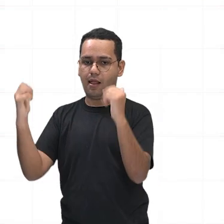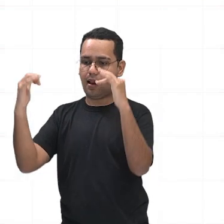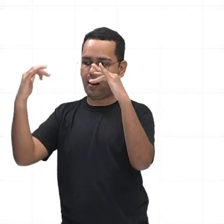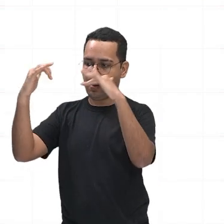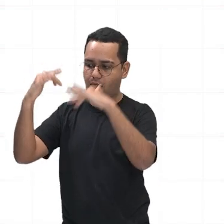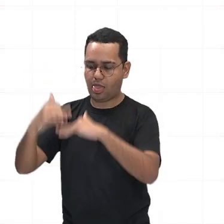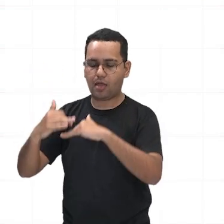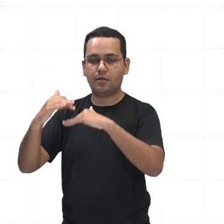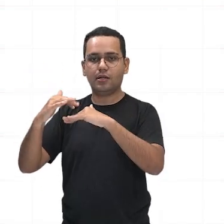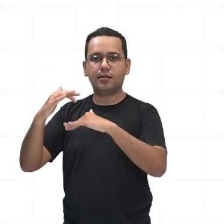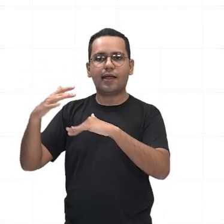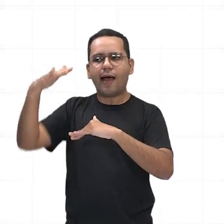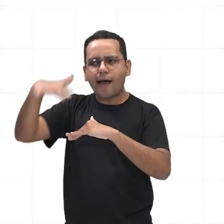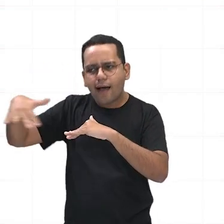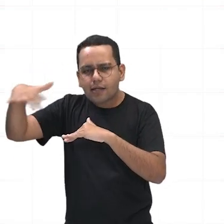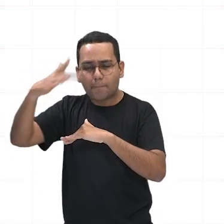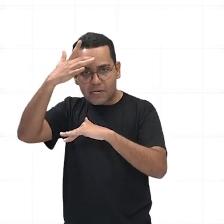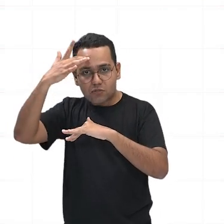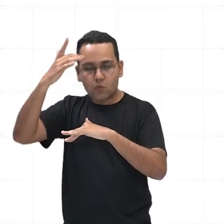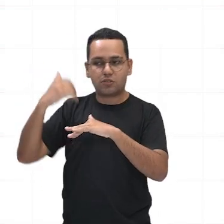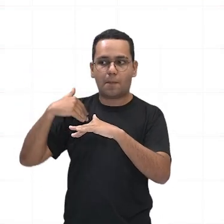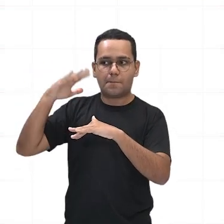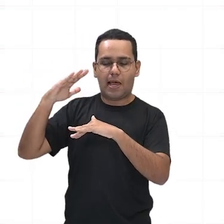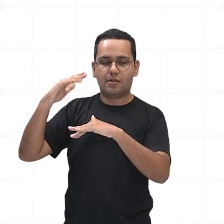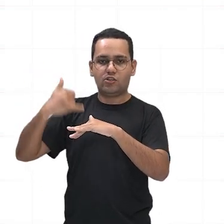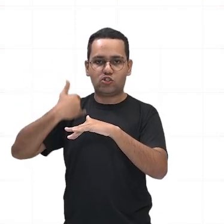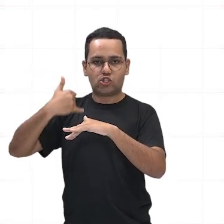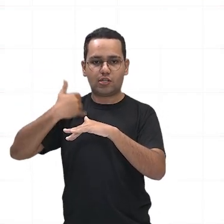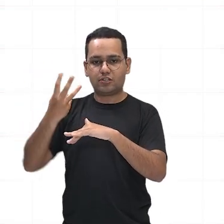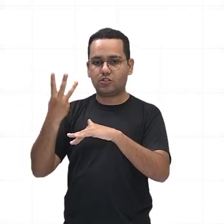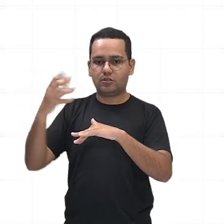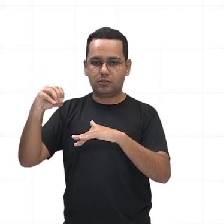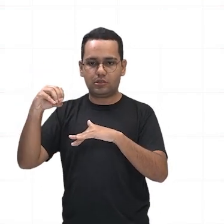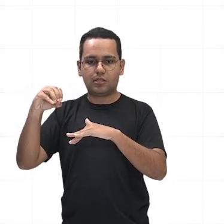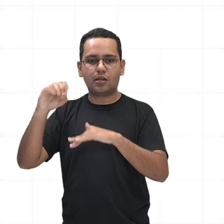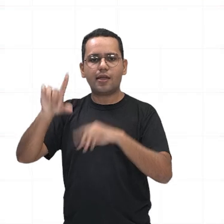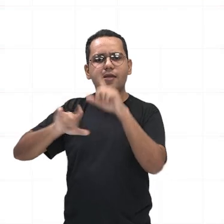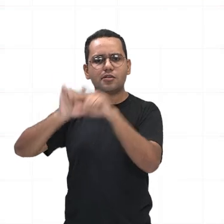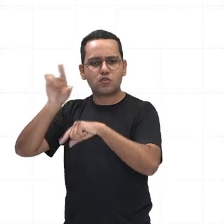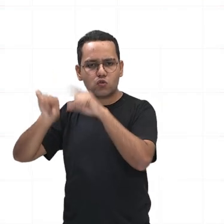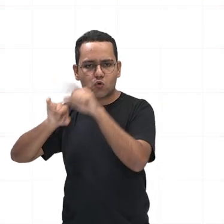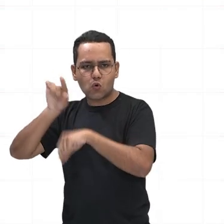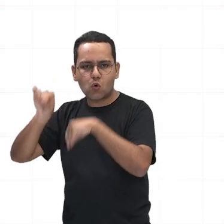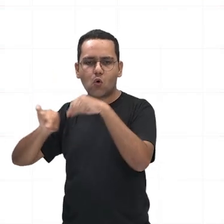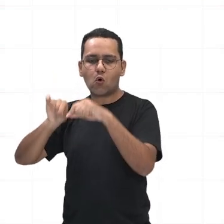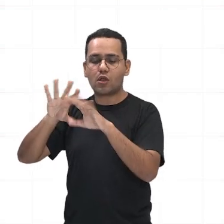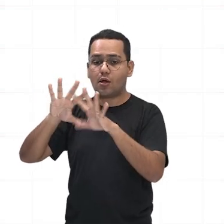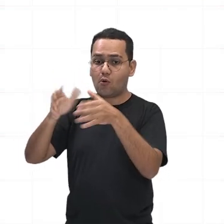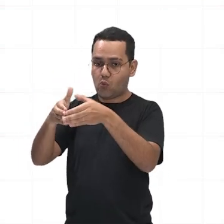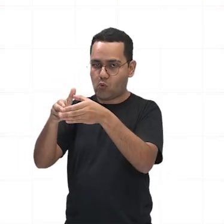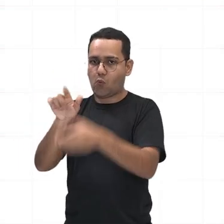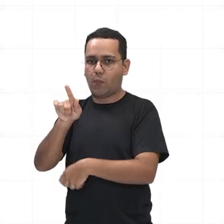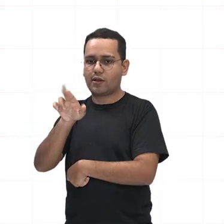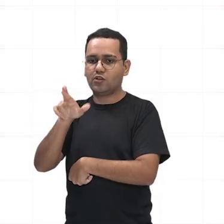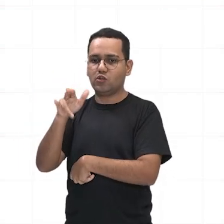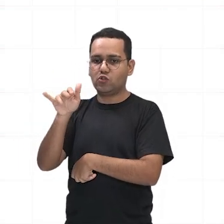com mais de 30 anos, tinham funções de escolher os membros da Gerúsia e confirmar ou não suas decisões. Os éforos, que